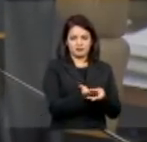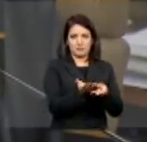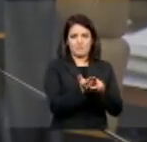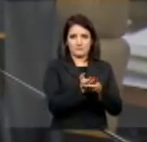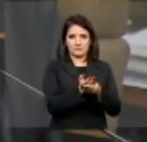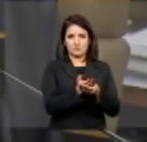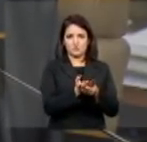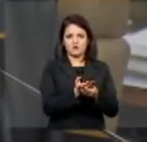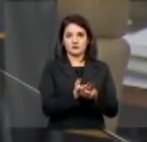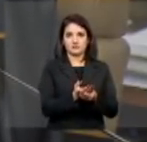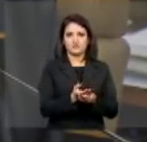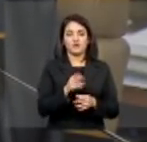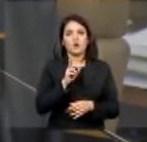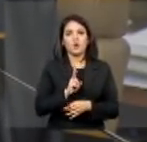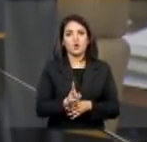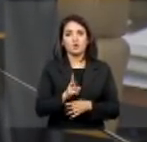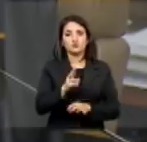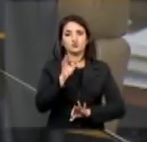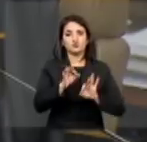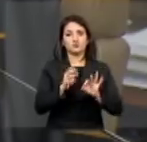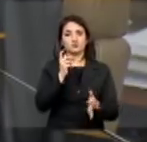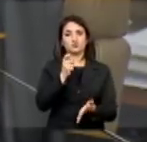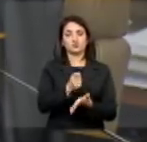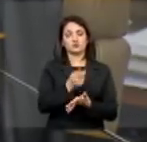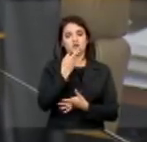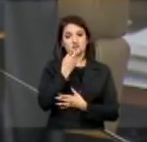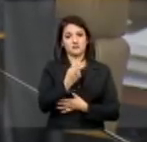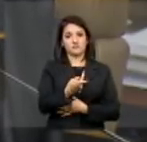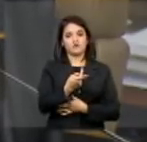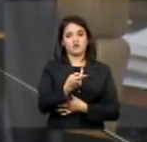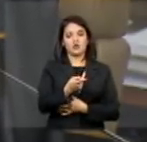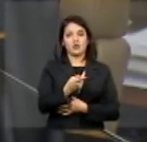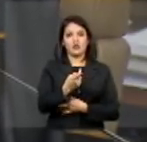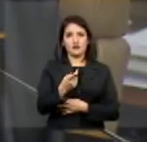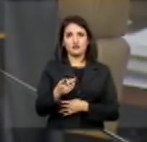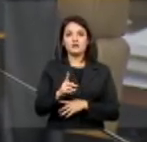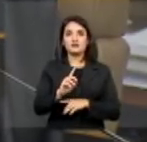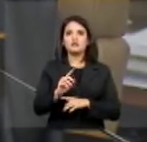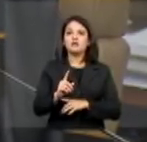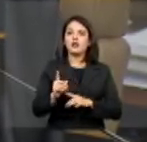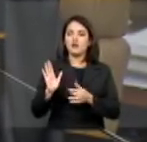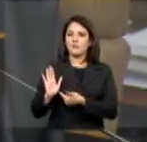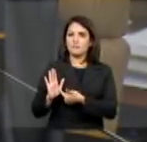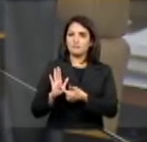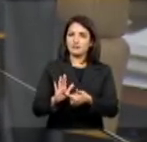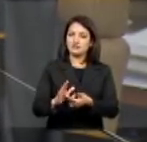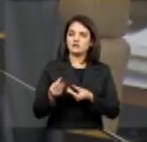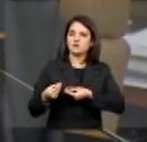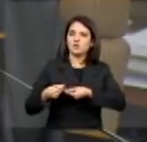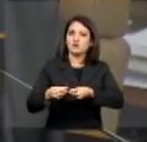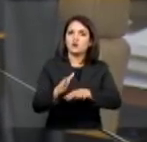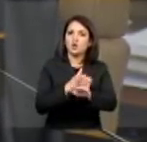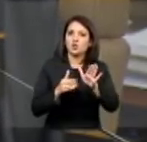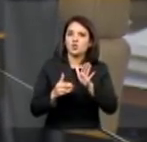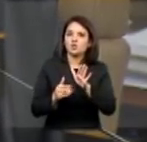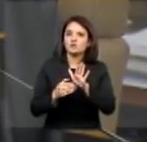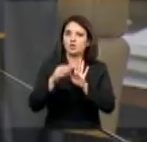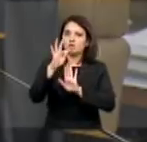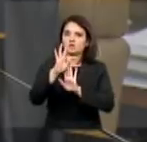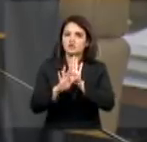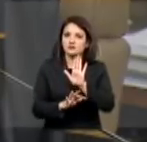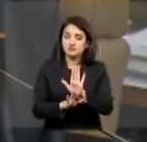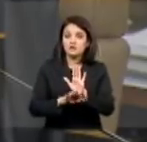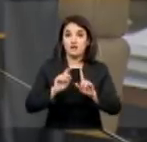continua o juiz que eu estou a citar após a apresentação das alegações finais dos autos foram baixados em diligência